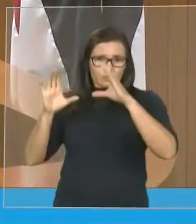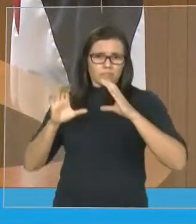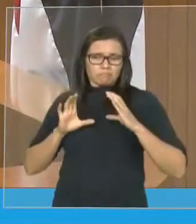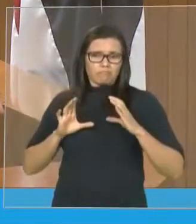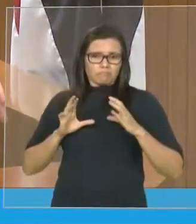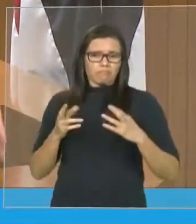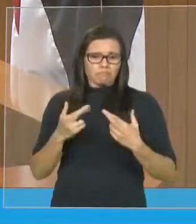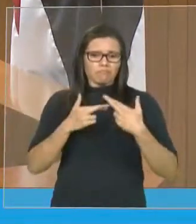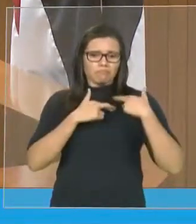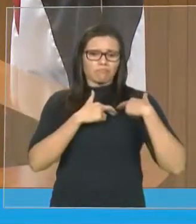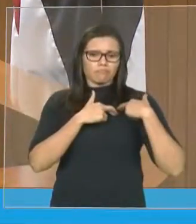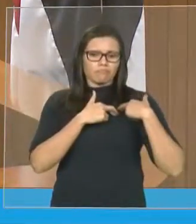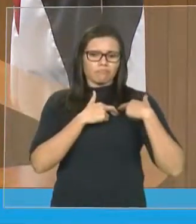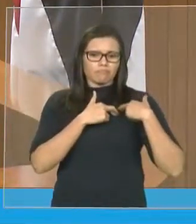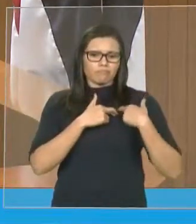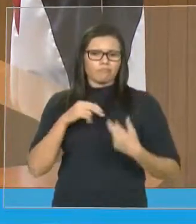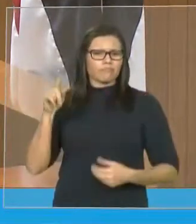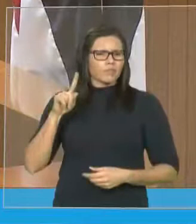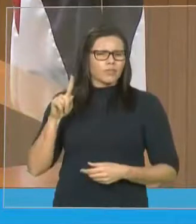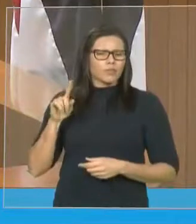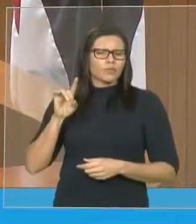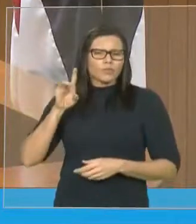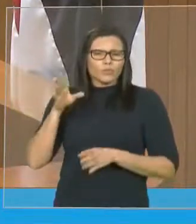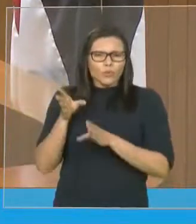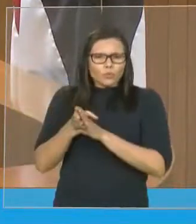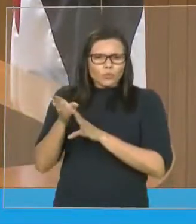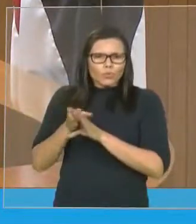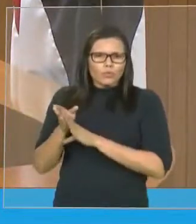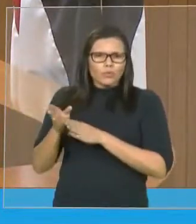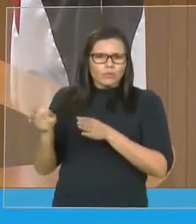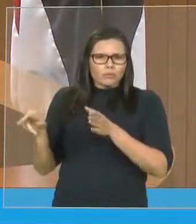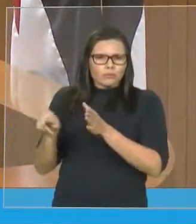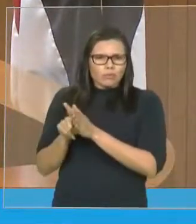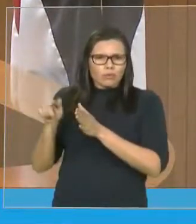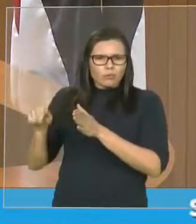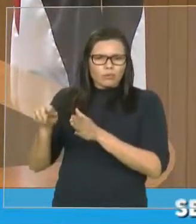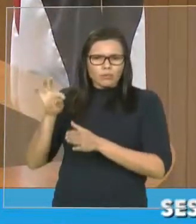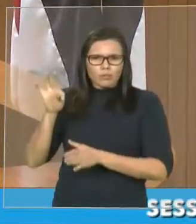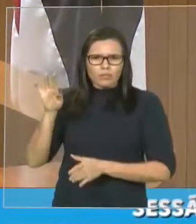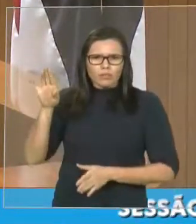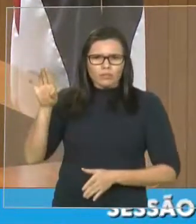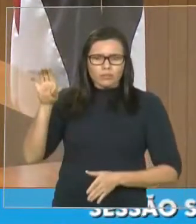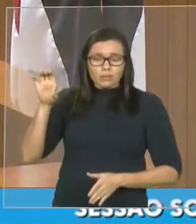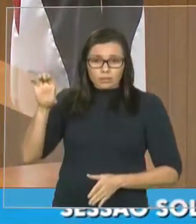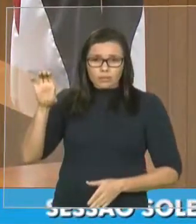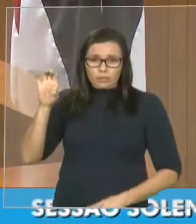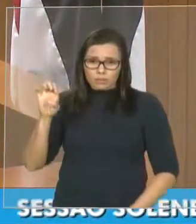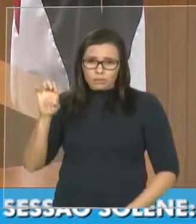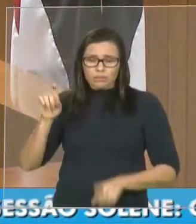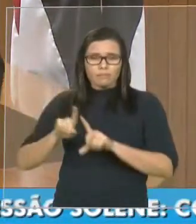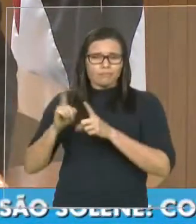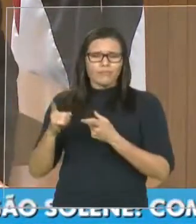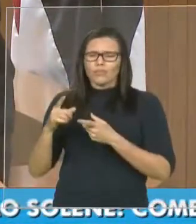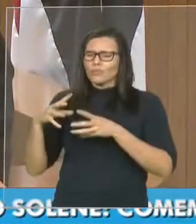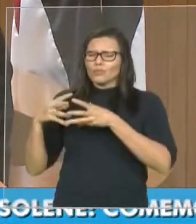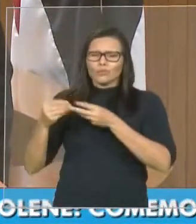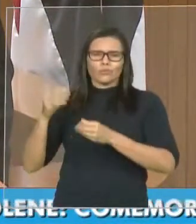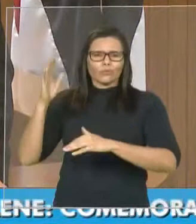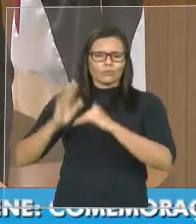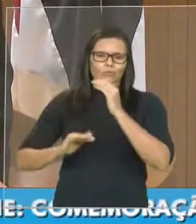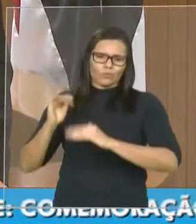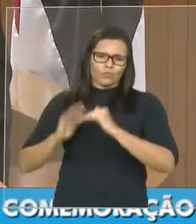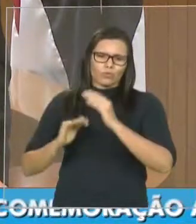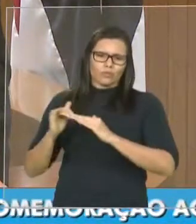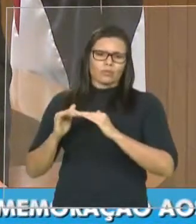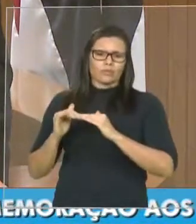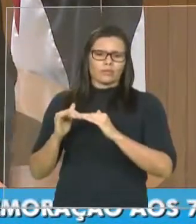do corpo de conselheiros, mas e sim de todo o corpo funcional do tribunal. O Tribunal de Contas, e aí também é o Tribunal de Contas do